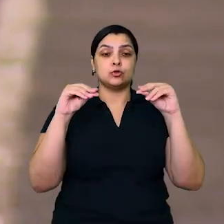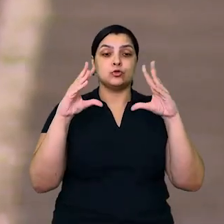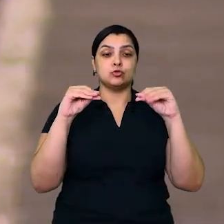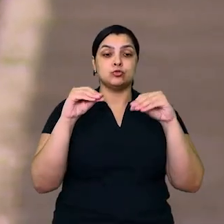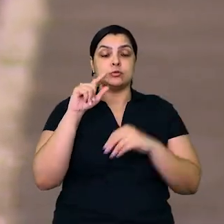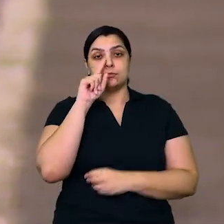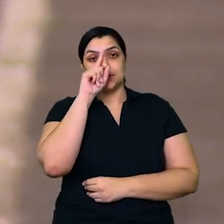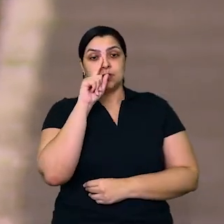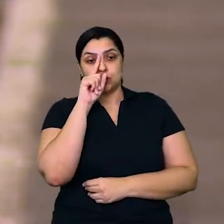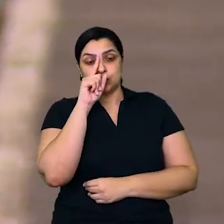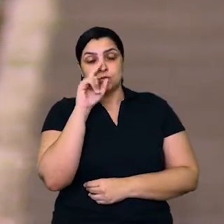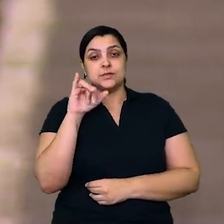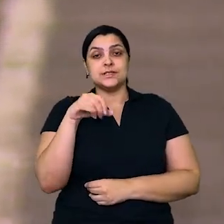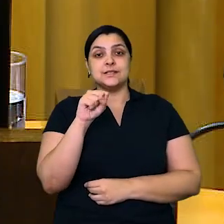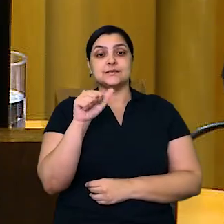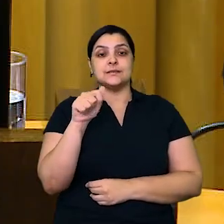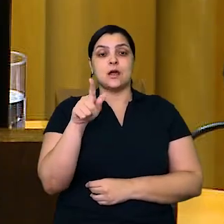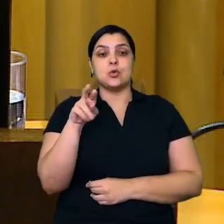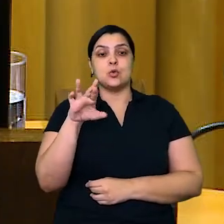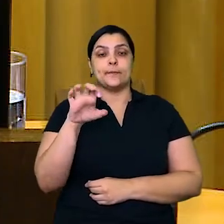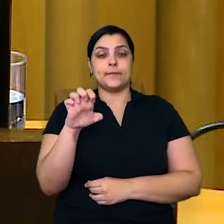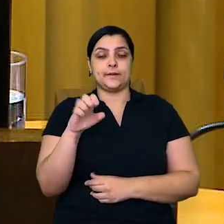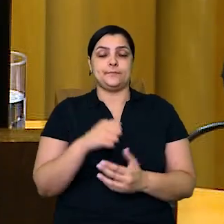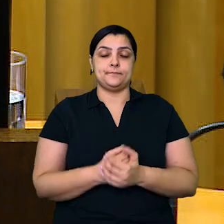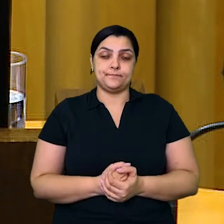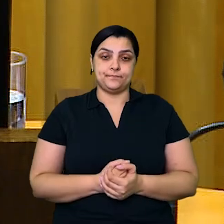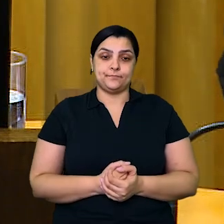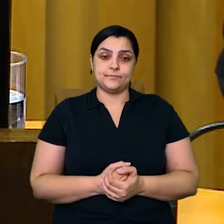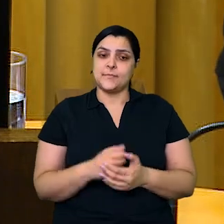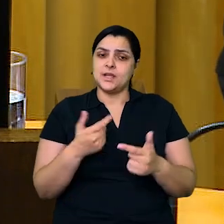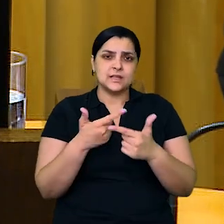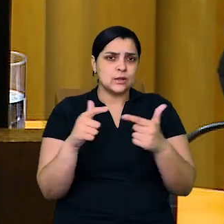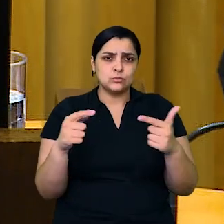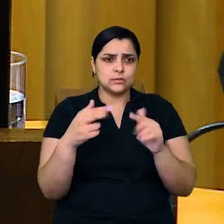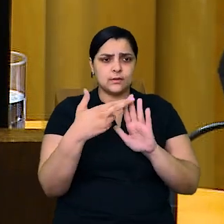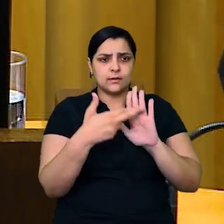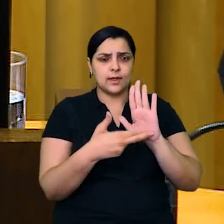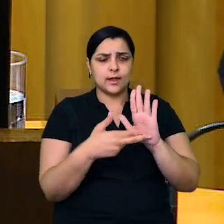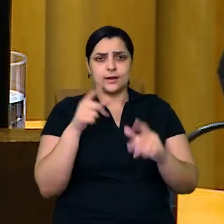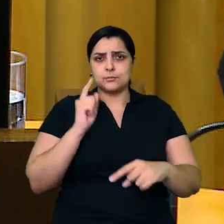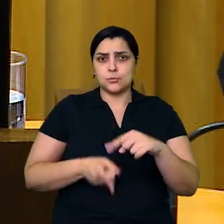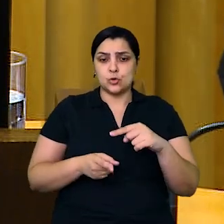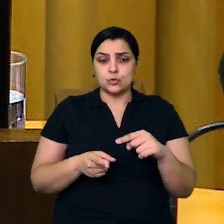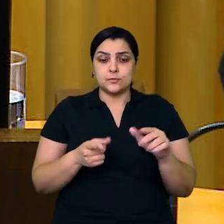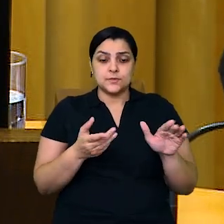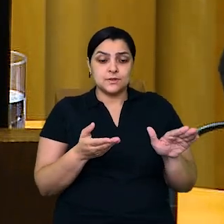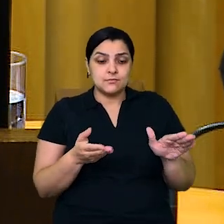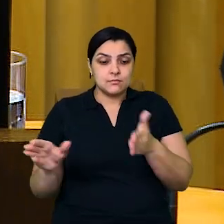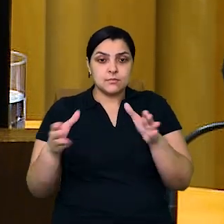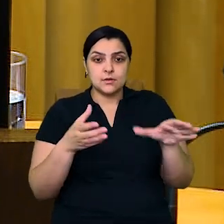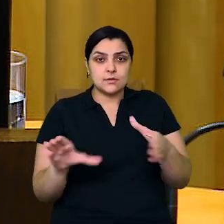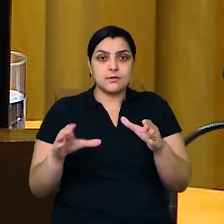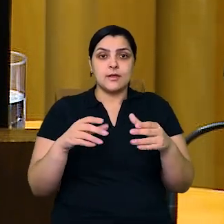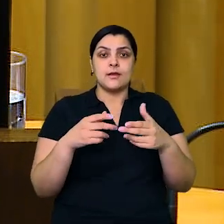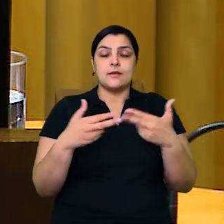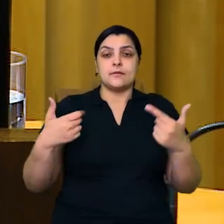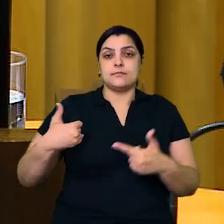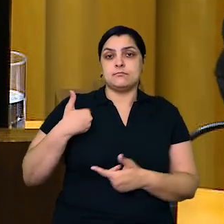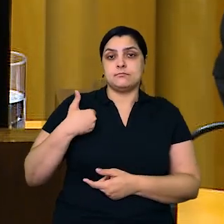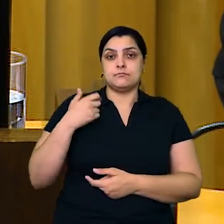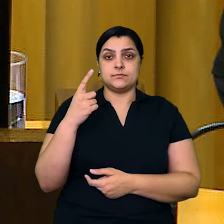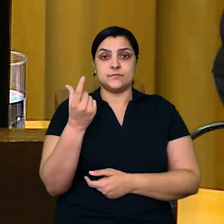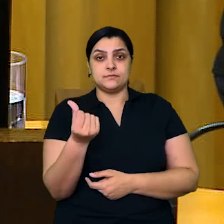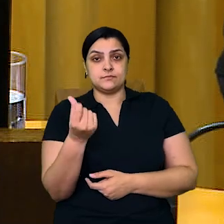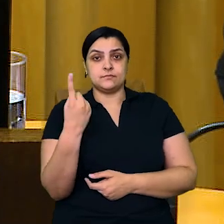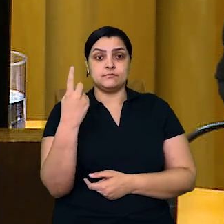noturno, perigoso e insalubre. Para o ministro, embora não haja norma que proíba a função de caixa para pessoas entre